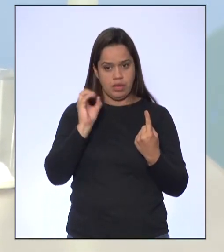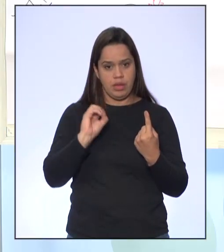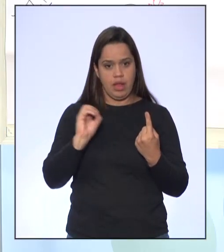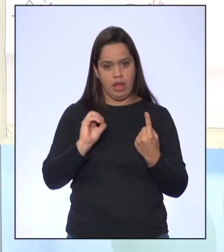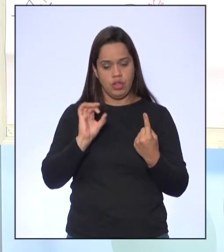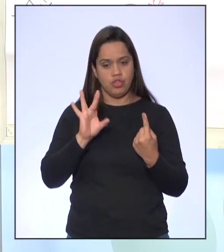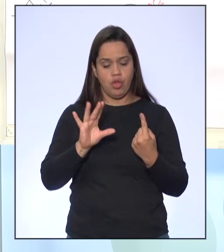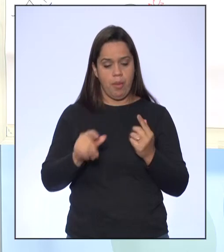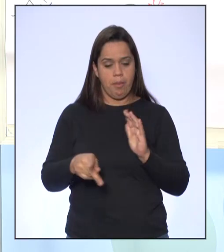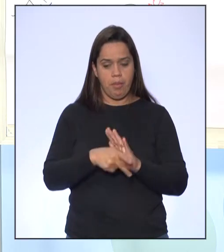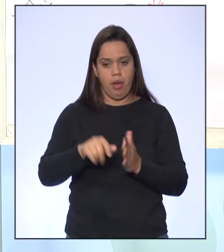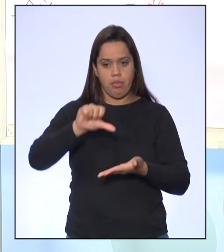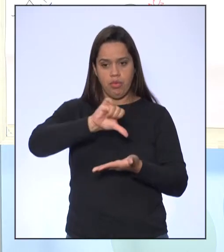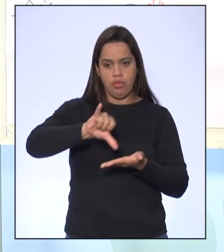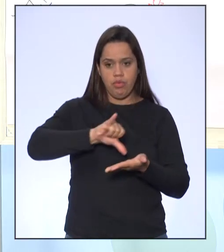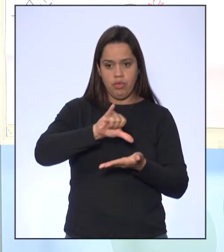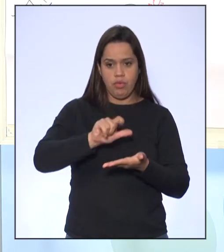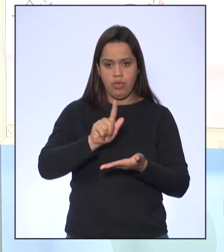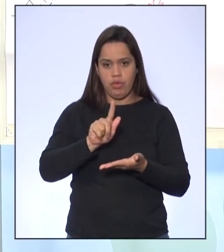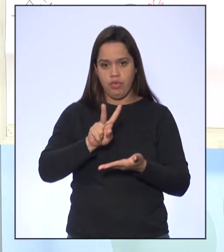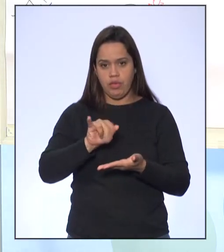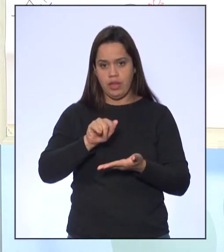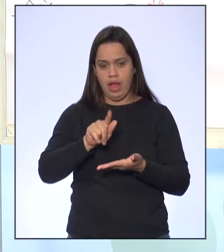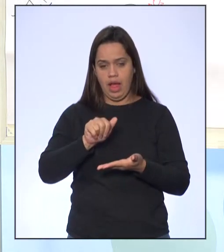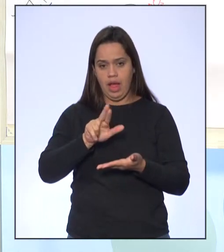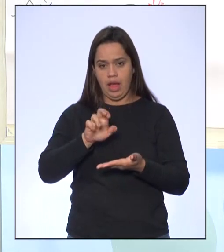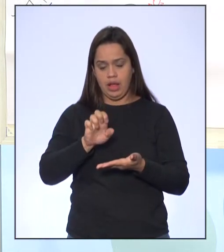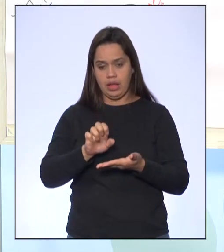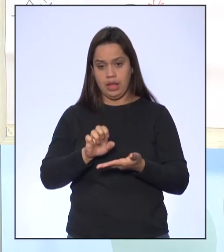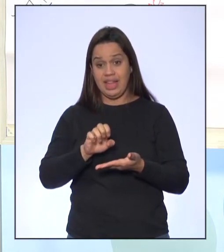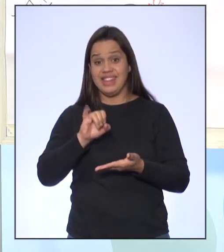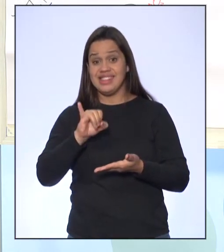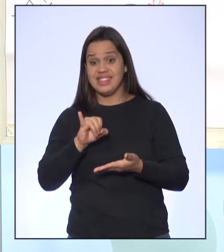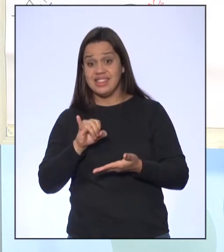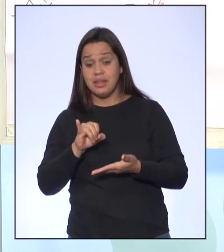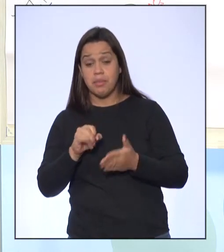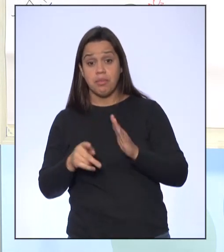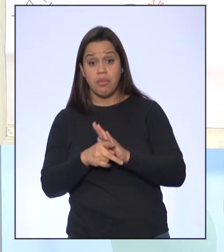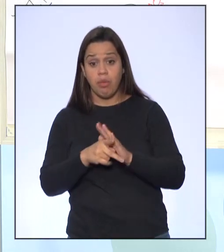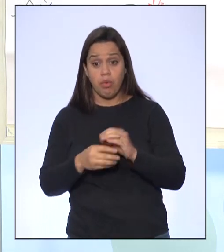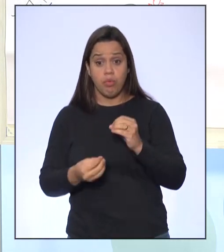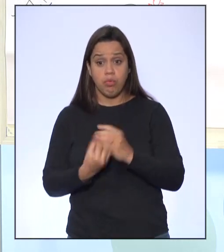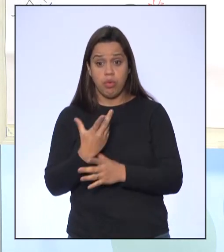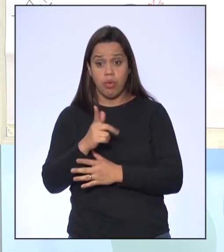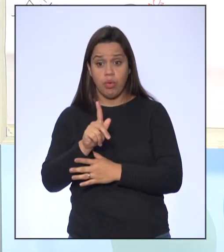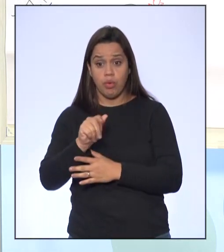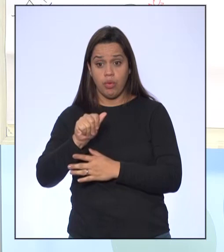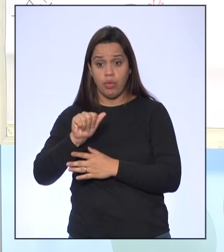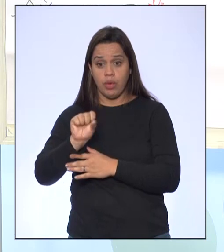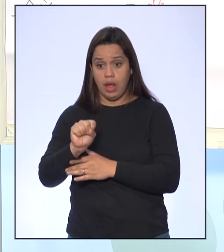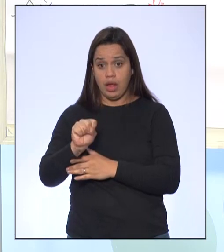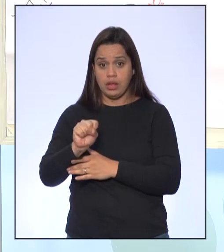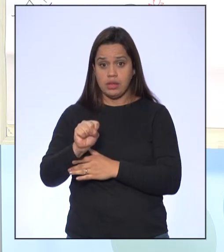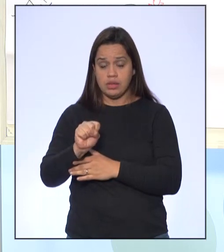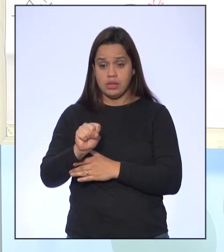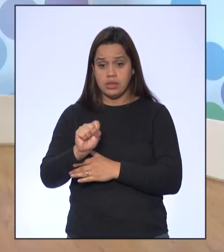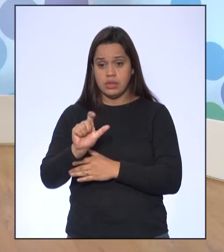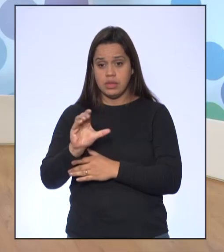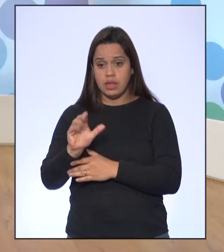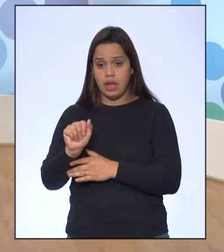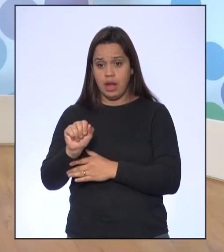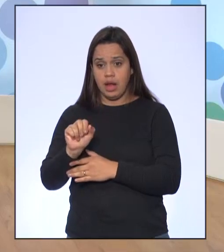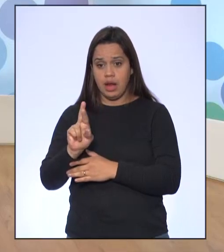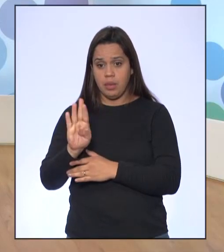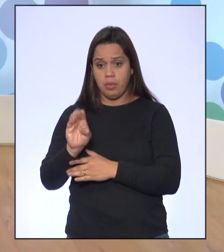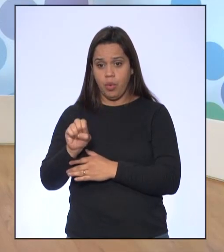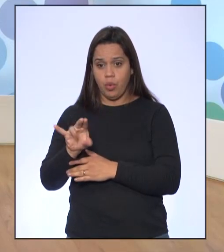o vinagre. Se gerar o gás carbônico, gás, ele vai tentar escapar. E o que a gente precisa para encher uma bexiga? Gás.